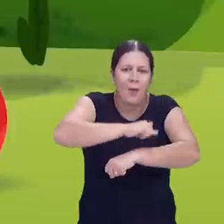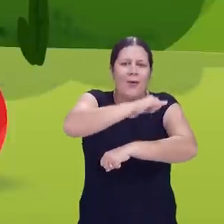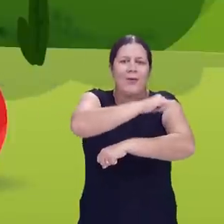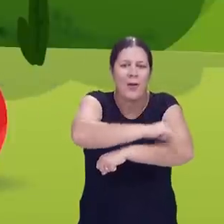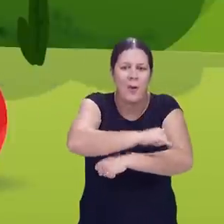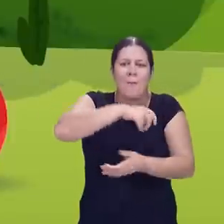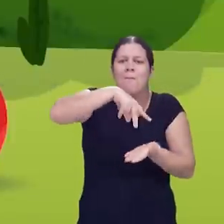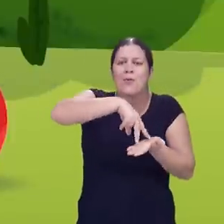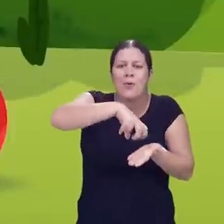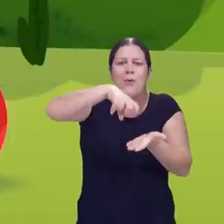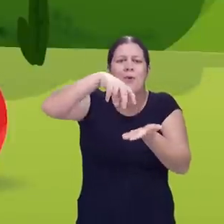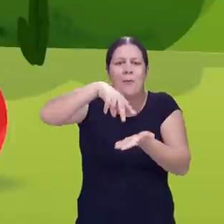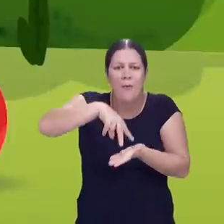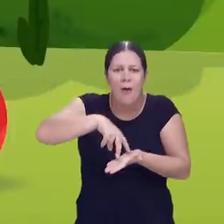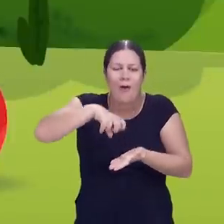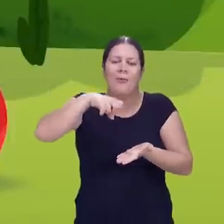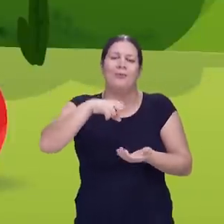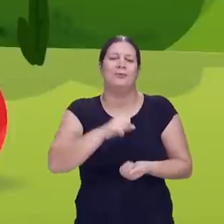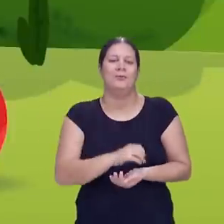salta.